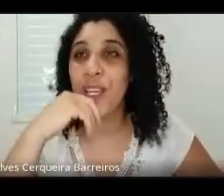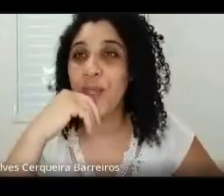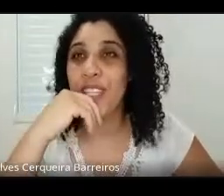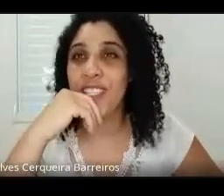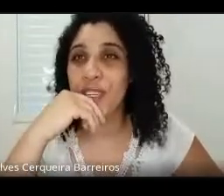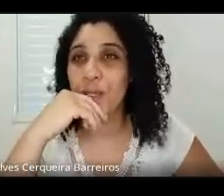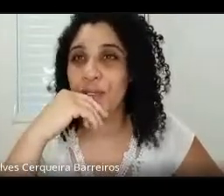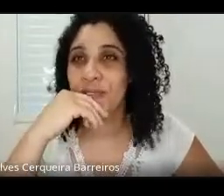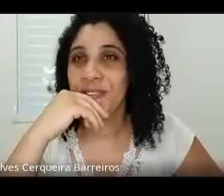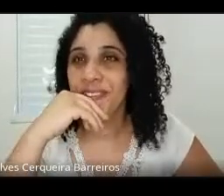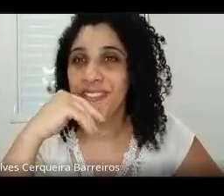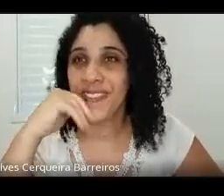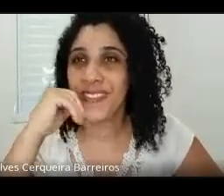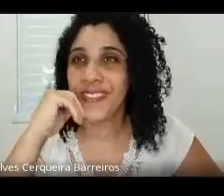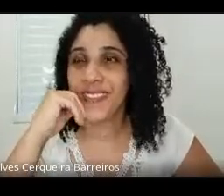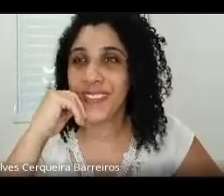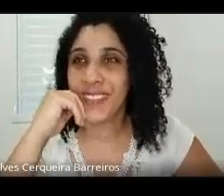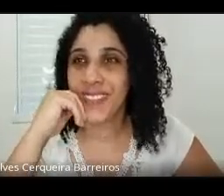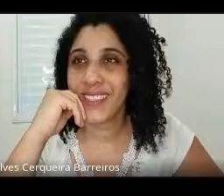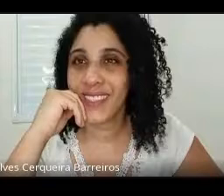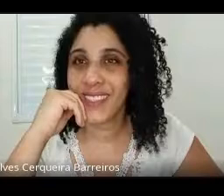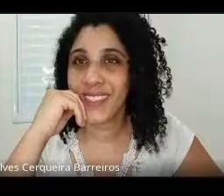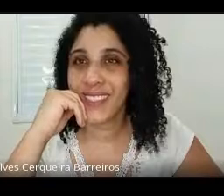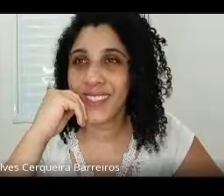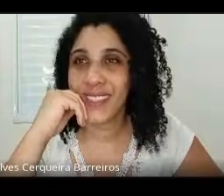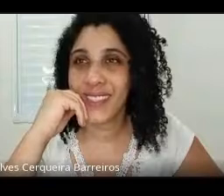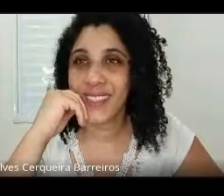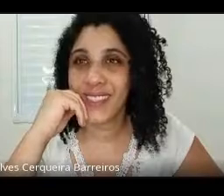Repete aí que eu não entendi, não.